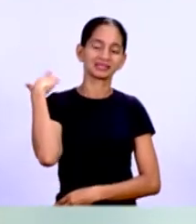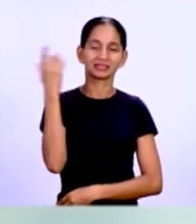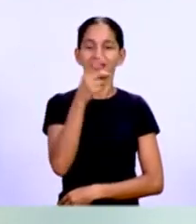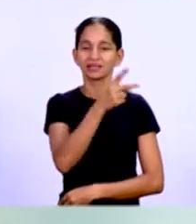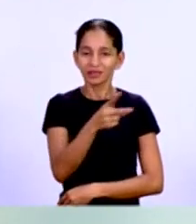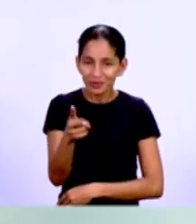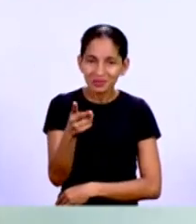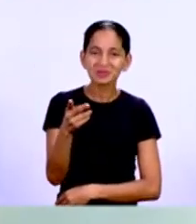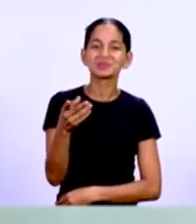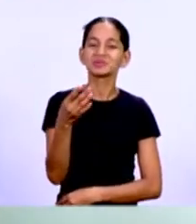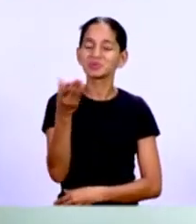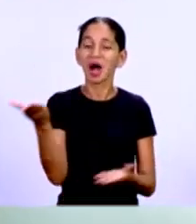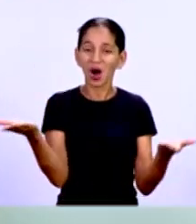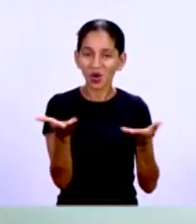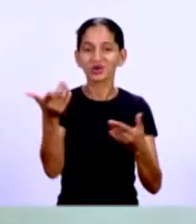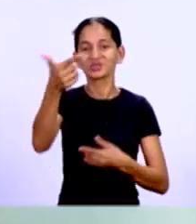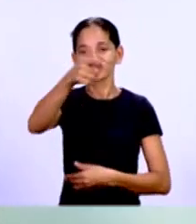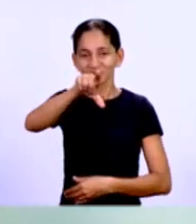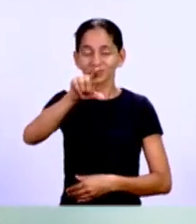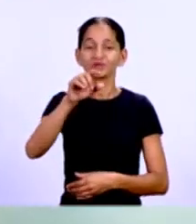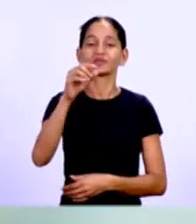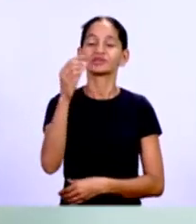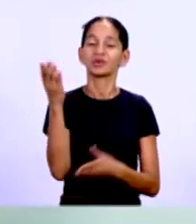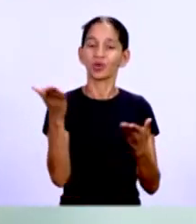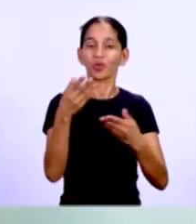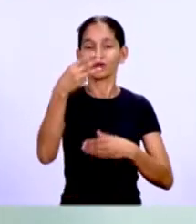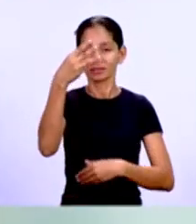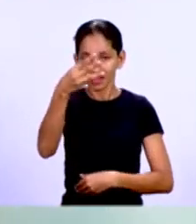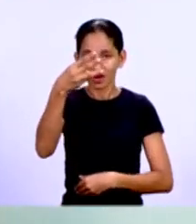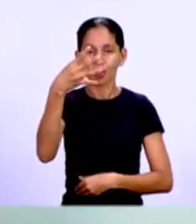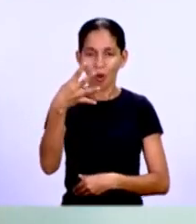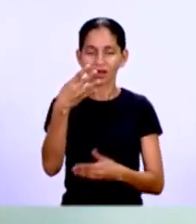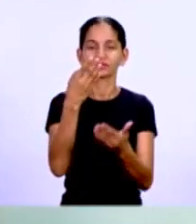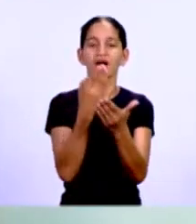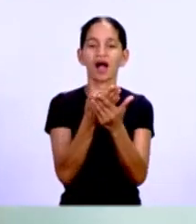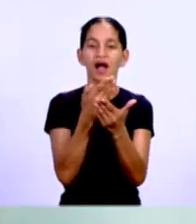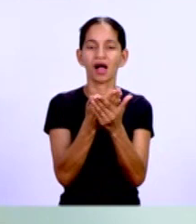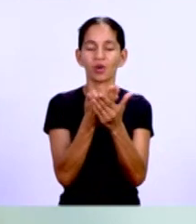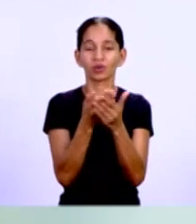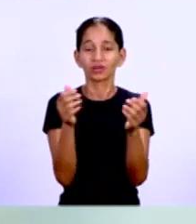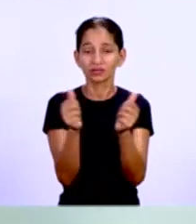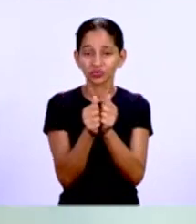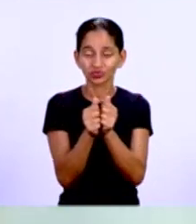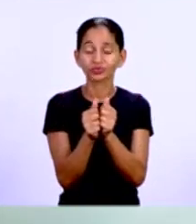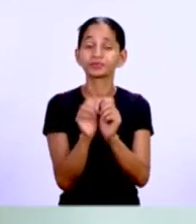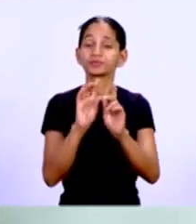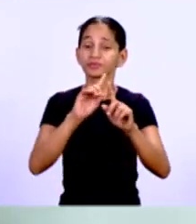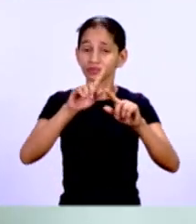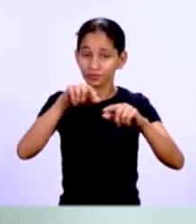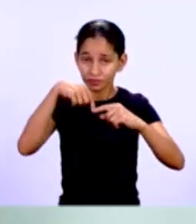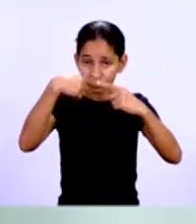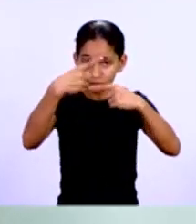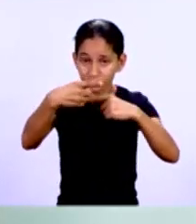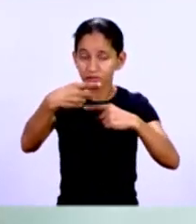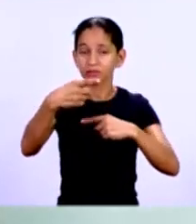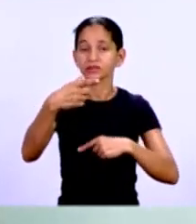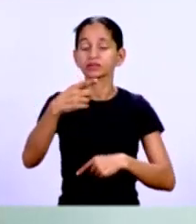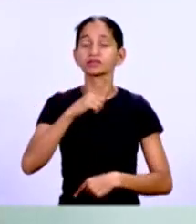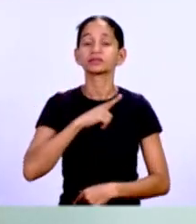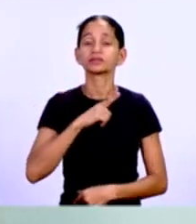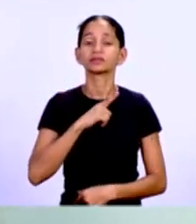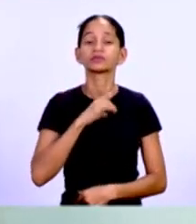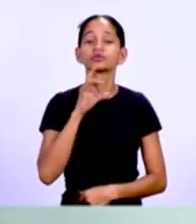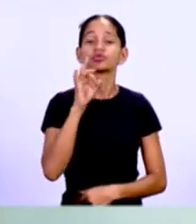2 no mesmo dia da semana. E a aula 3 e 4 foi hoje, também no mesmo dia da semana. Na semana que vem, nós vamos